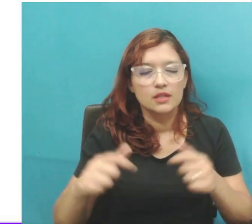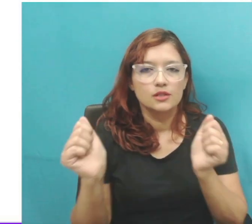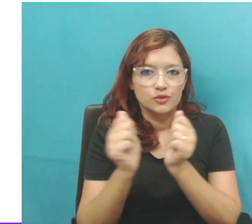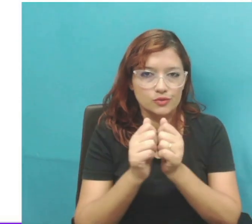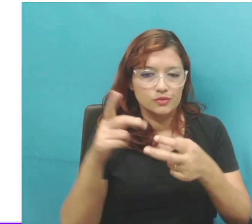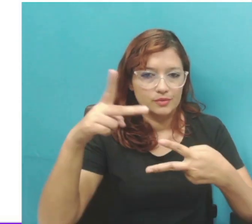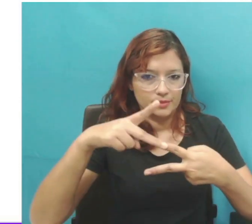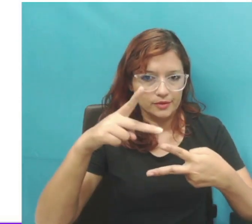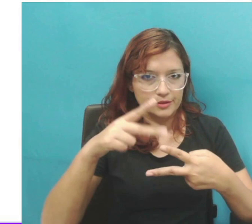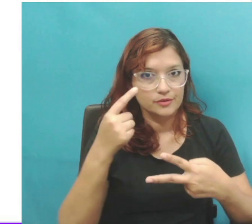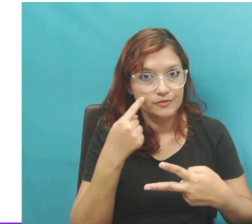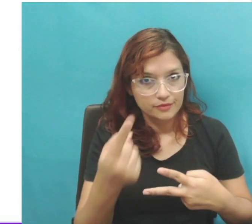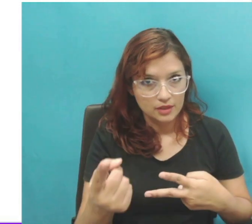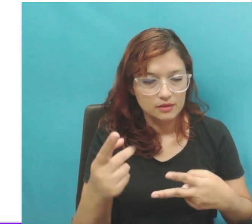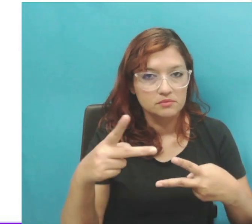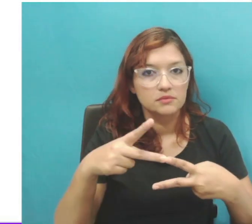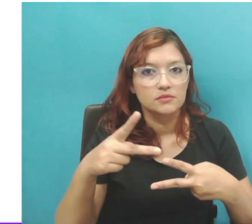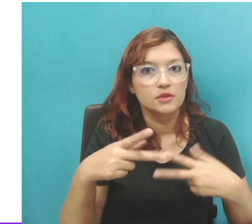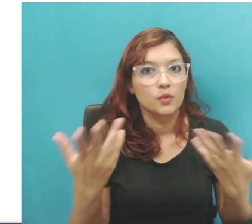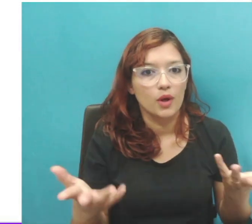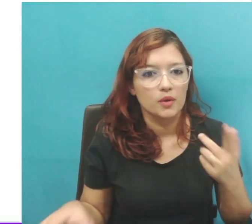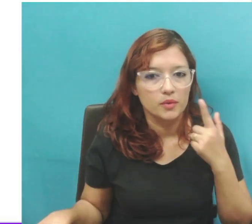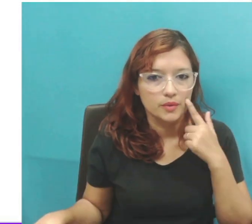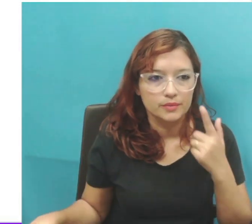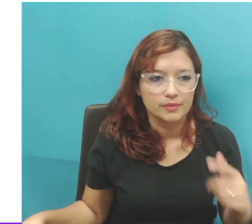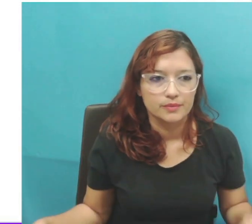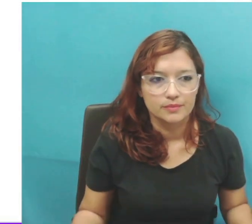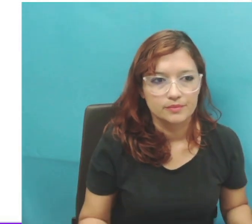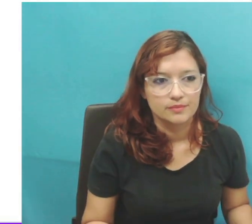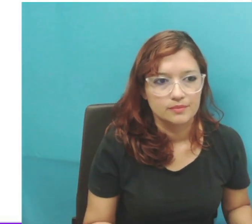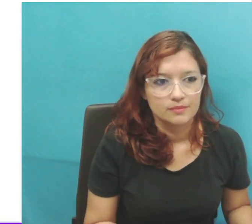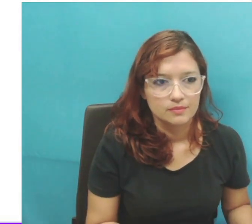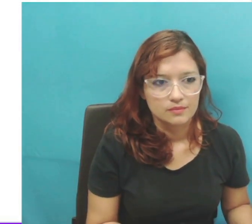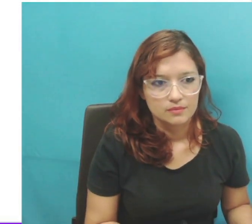elas no plural ou no singular, vai acompanhado de preposição.